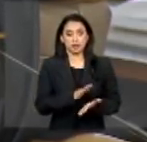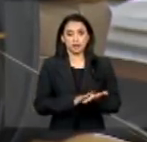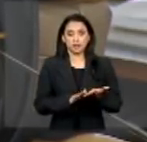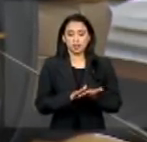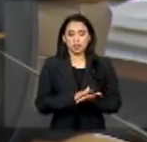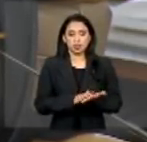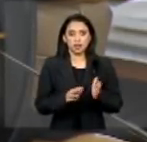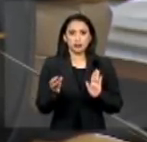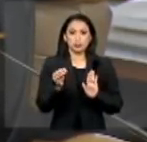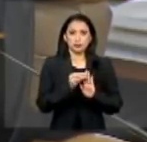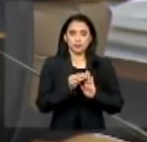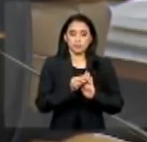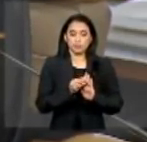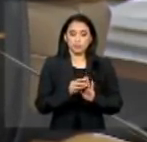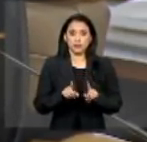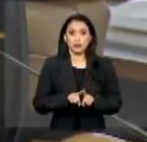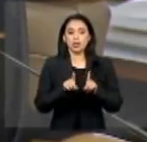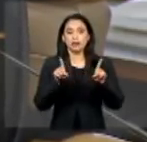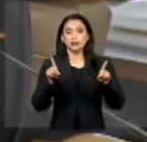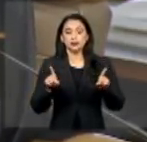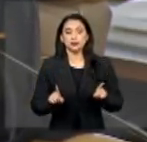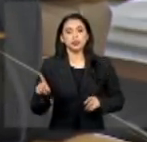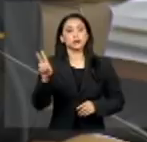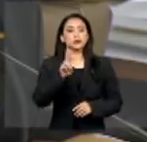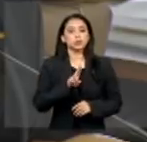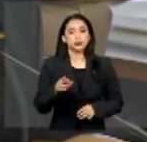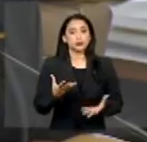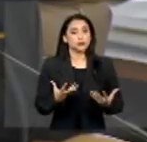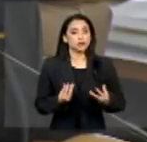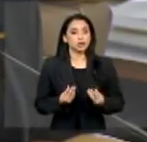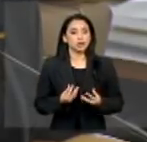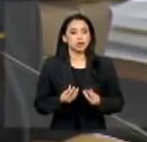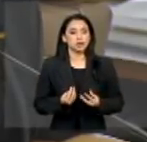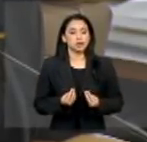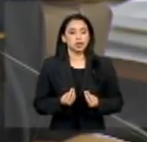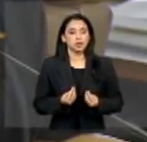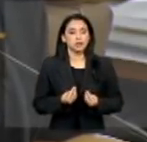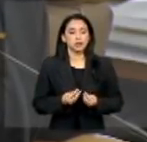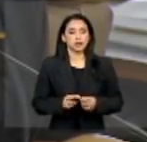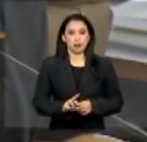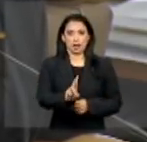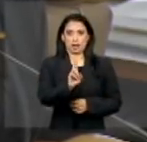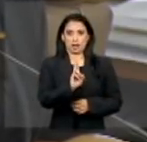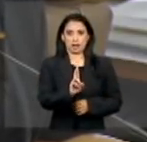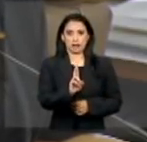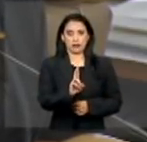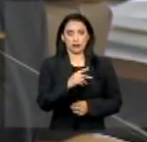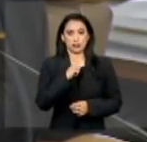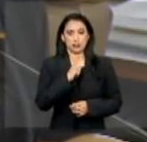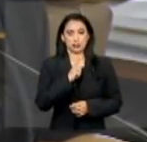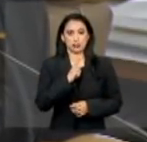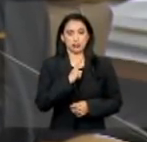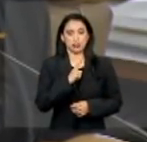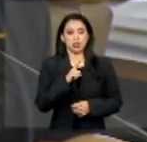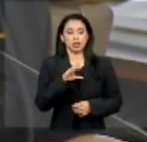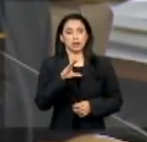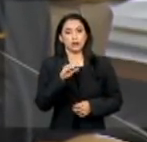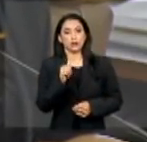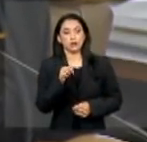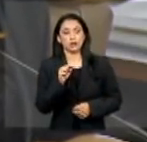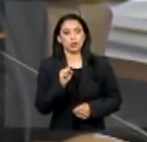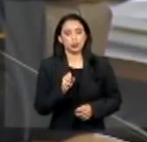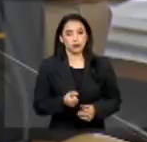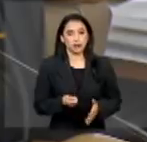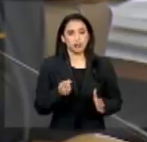aí utiliza-se muito a referência tendo em vista o caso concreto a